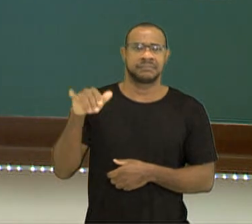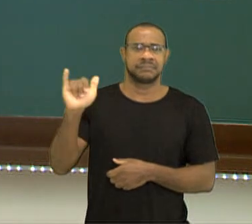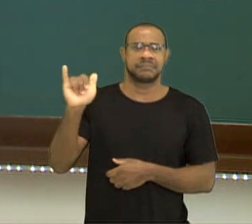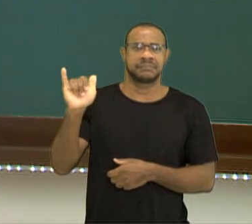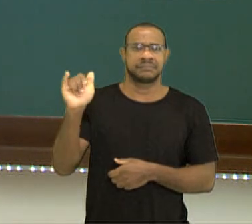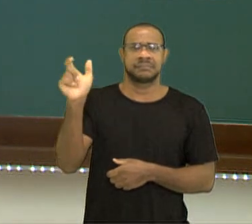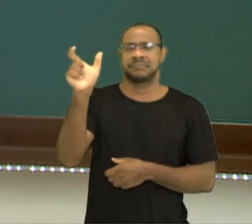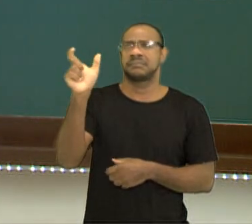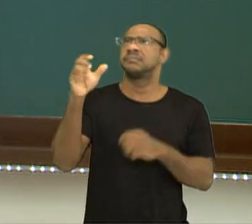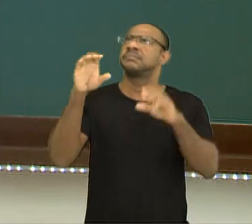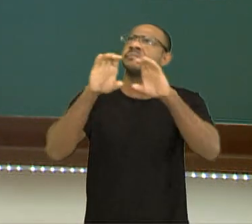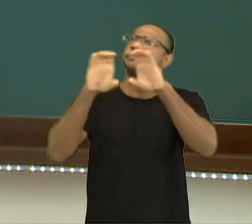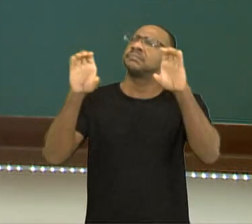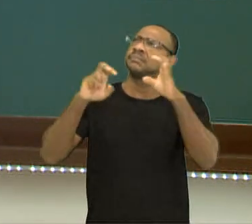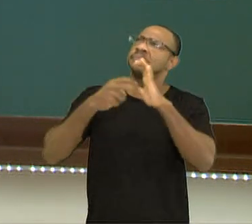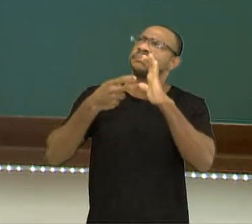correta.